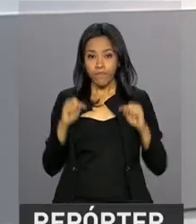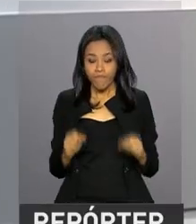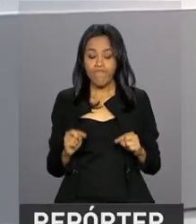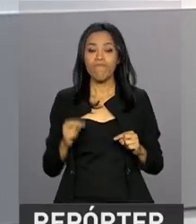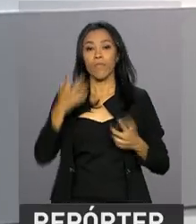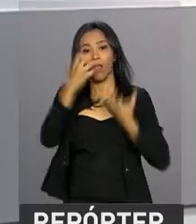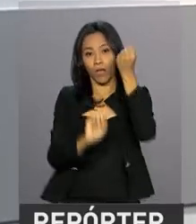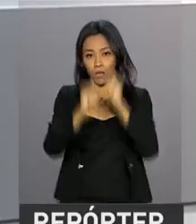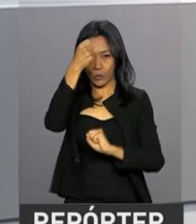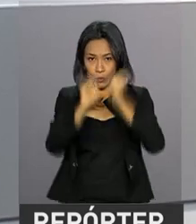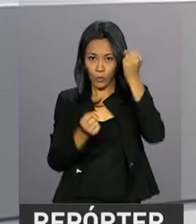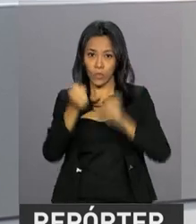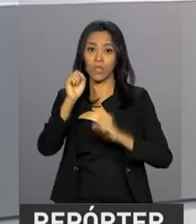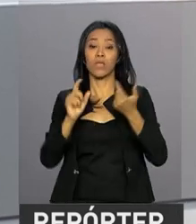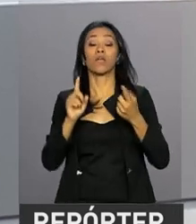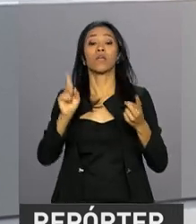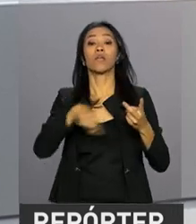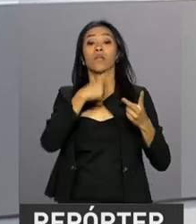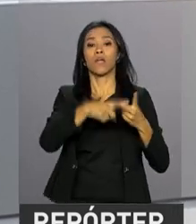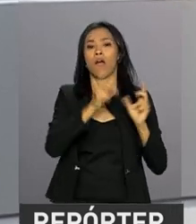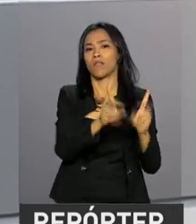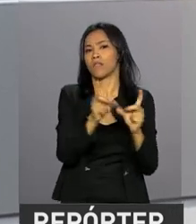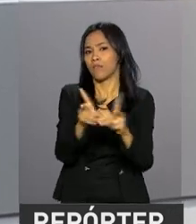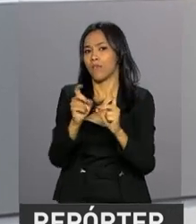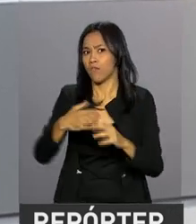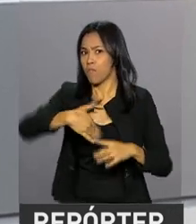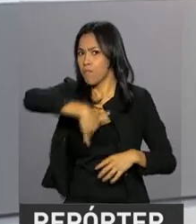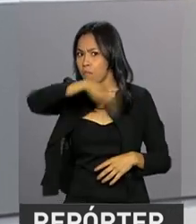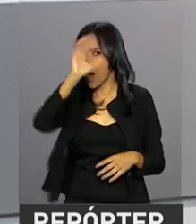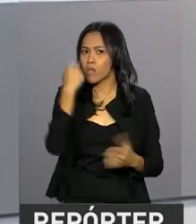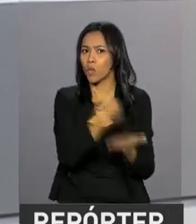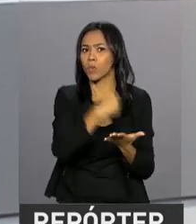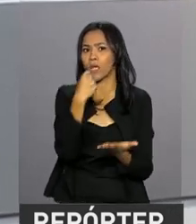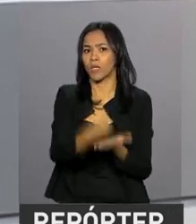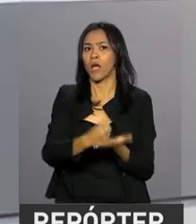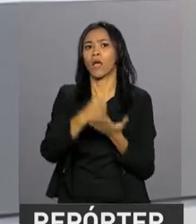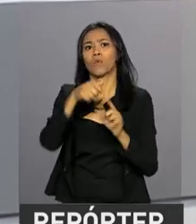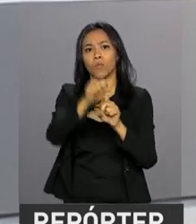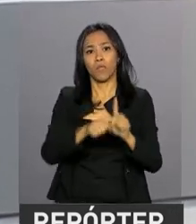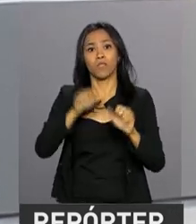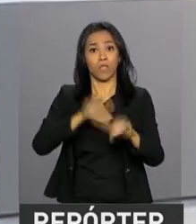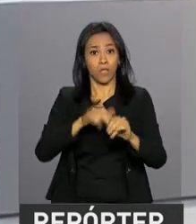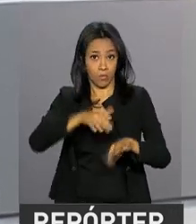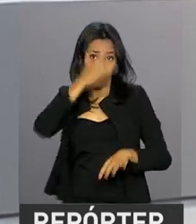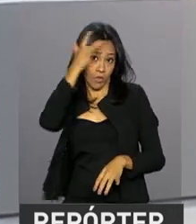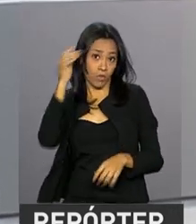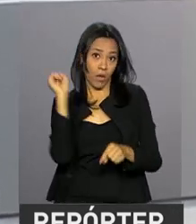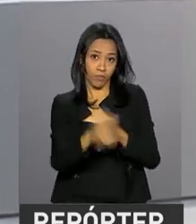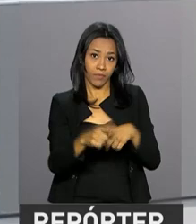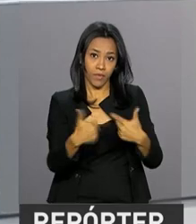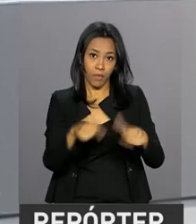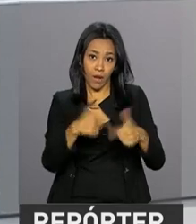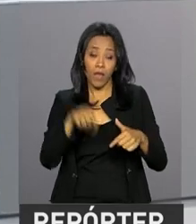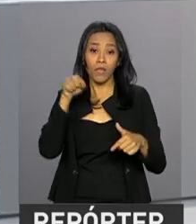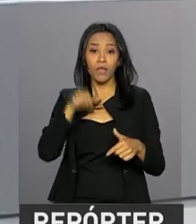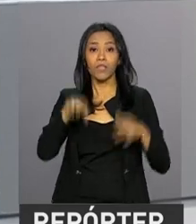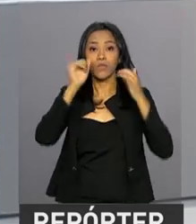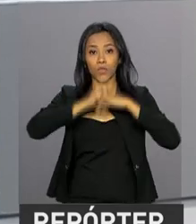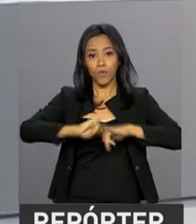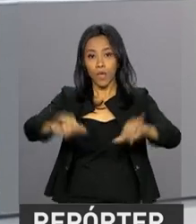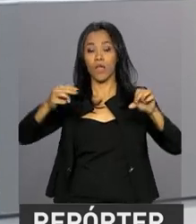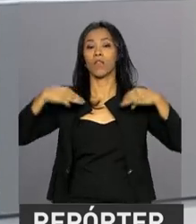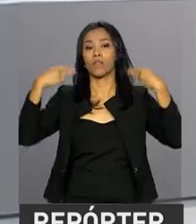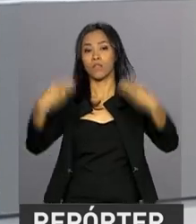indústria de transformação eo comércio foram os setores que mais contrataram no mês de setembro segundo informações divulgadas pelo ministério do